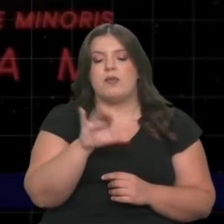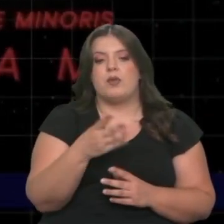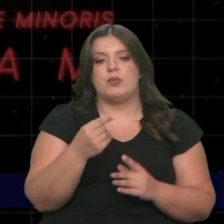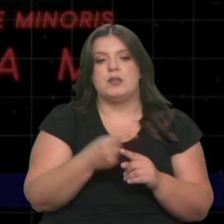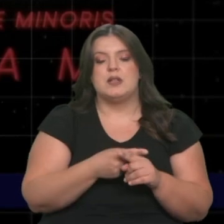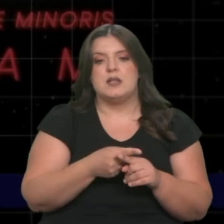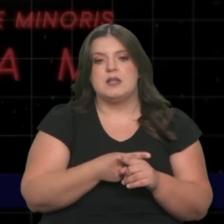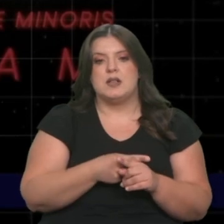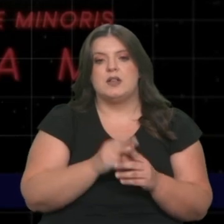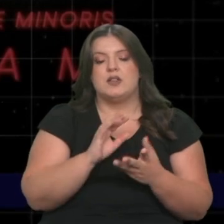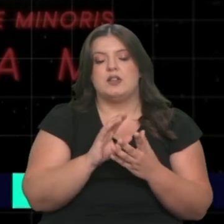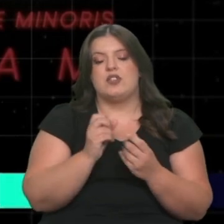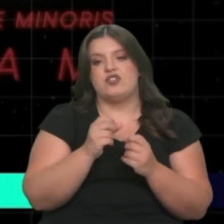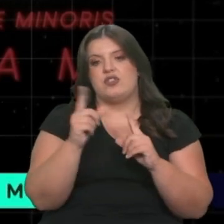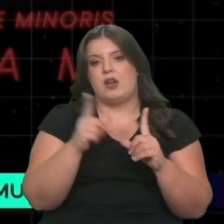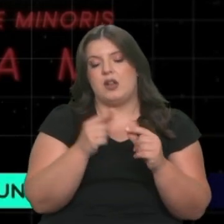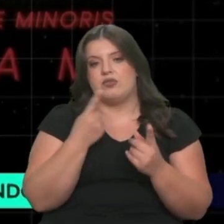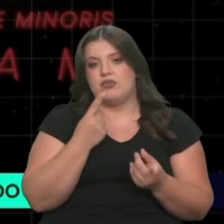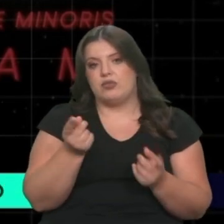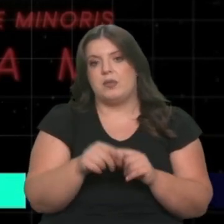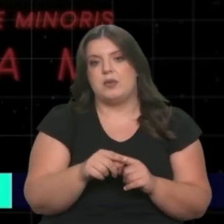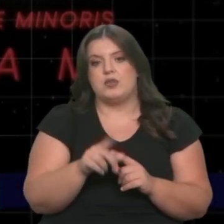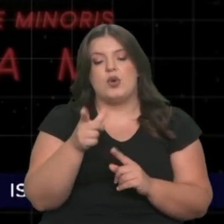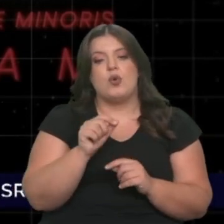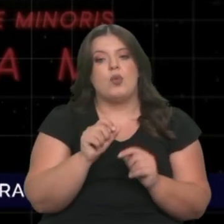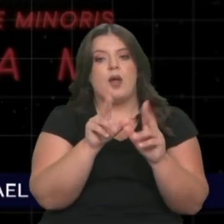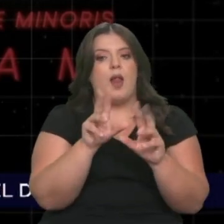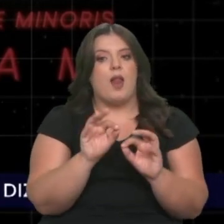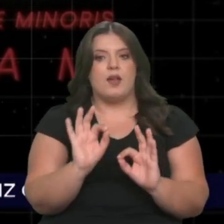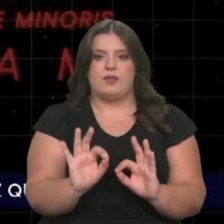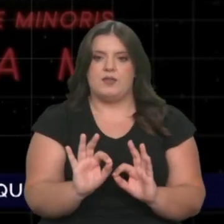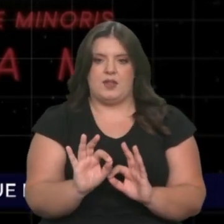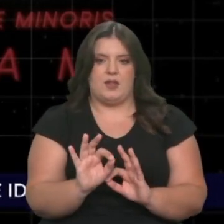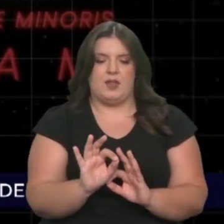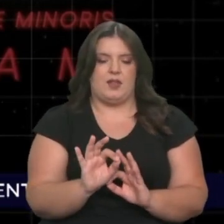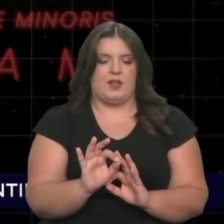estrelas rejuvenescerem, Daniel. Não é um lifting. É através